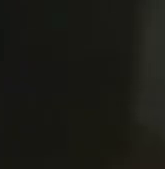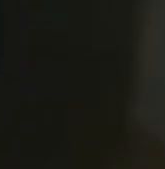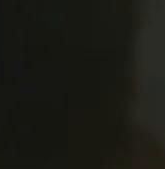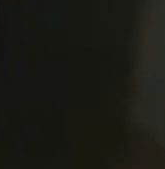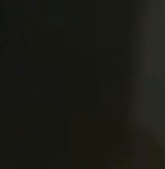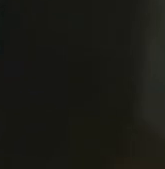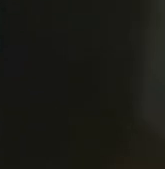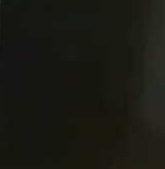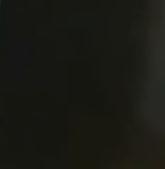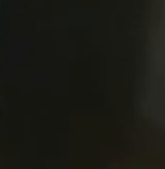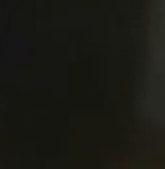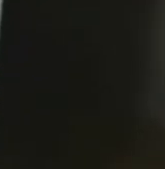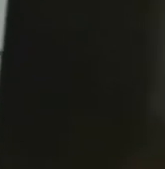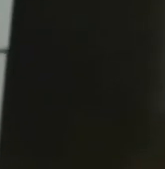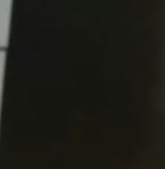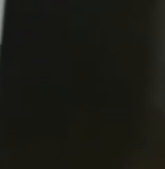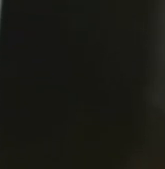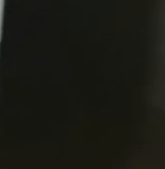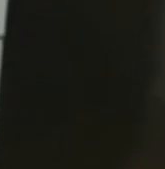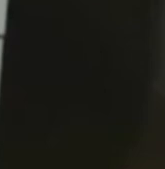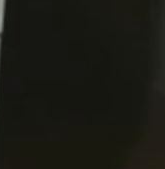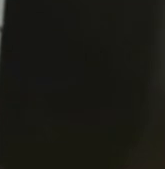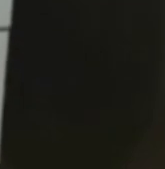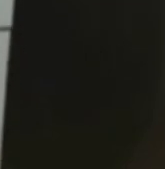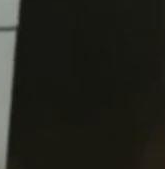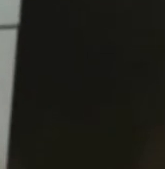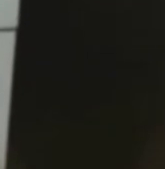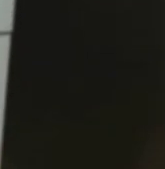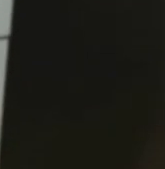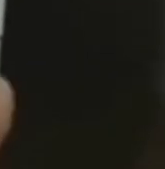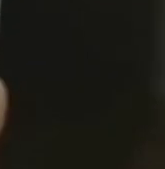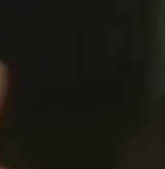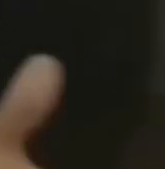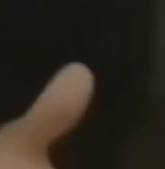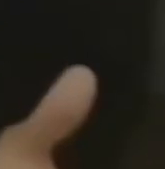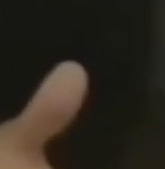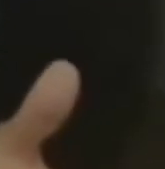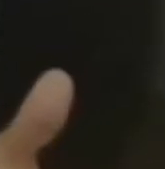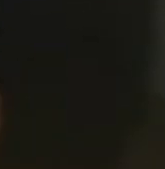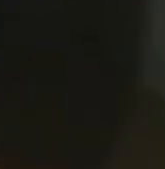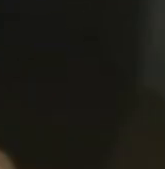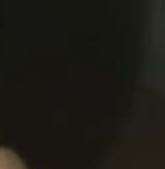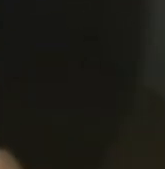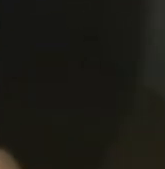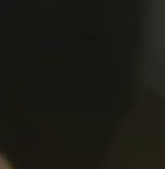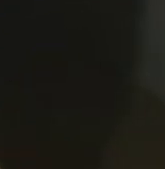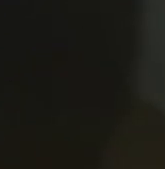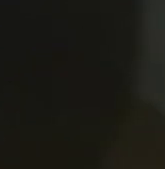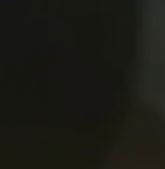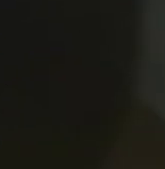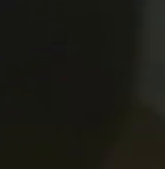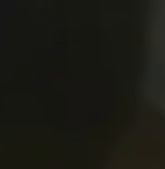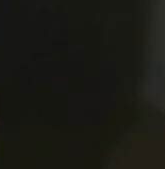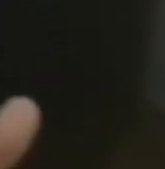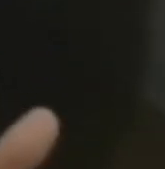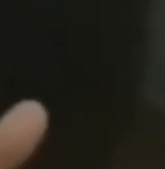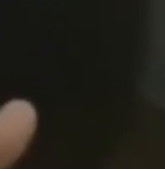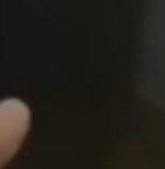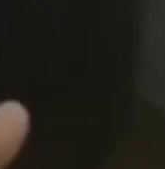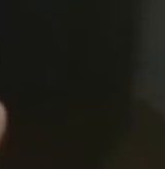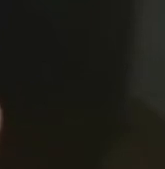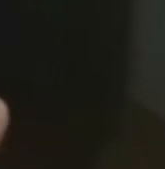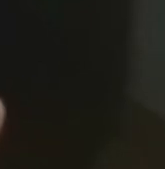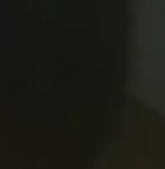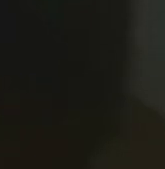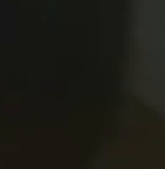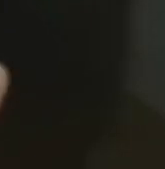certeza. Quanto mais informações tivermos referente ao que é público, melhor para nós. Esta lei, transparência nas